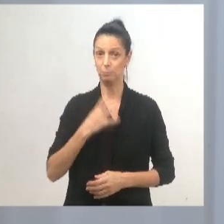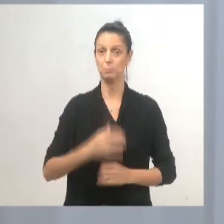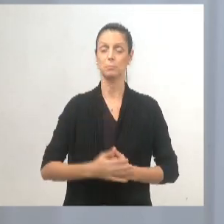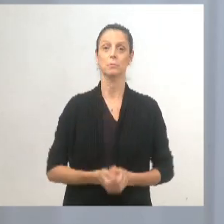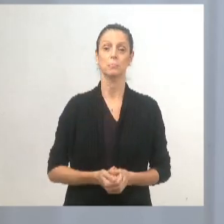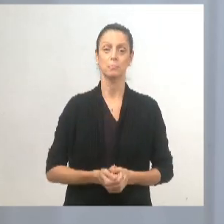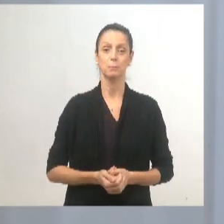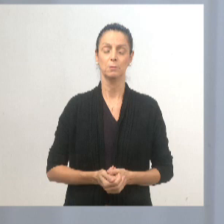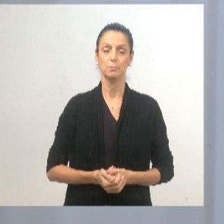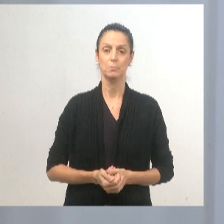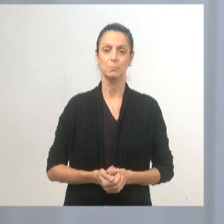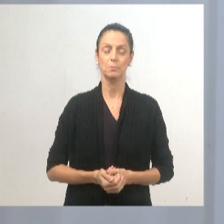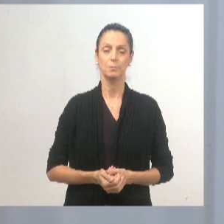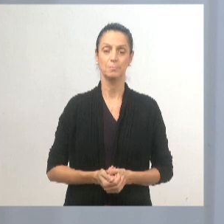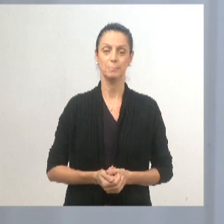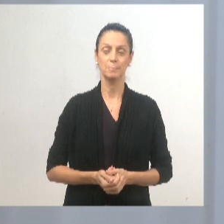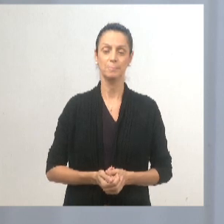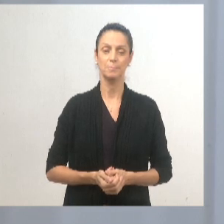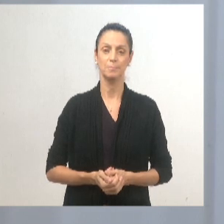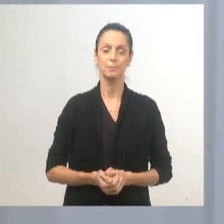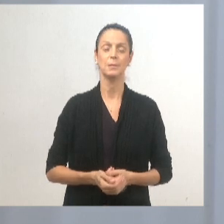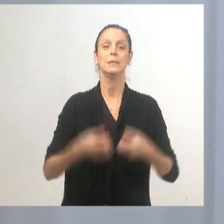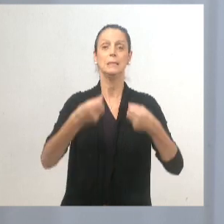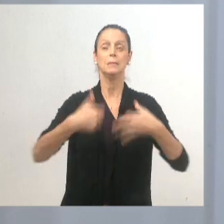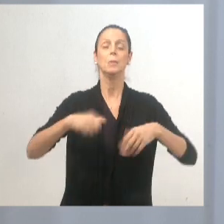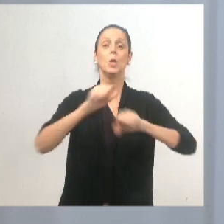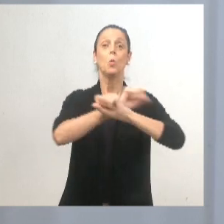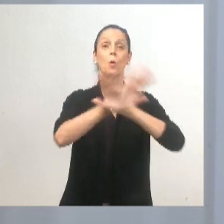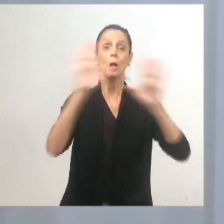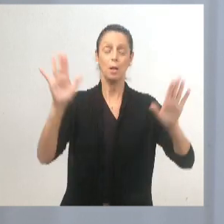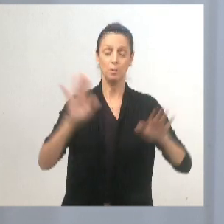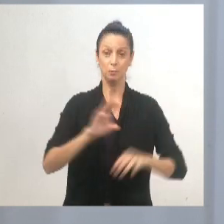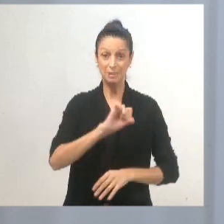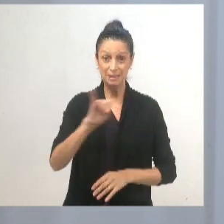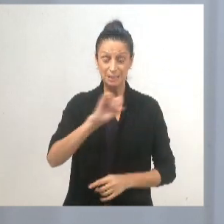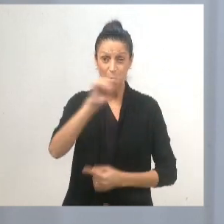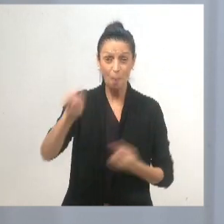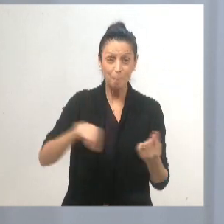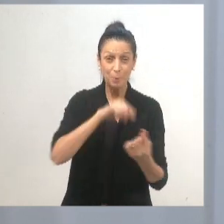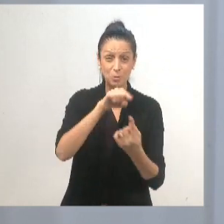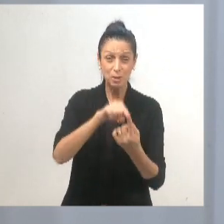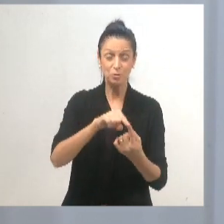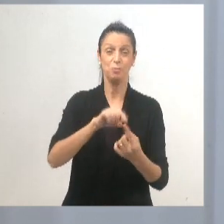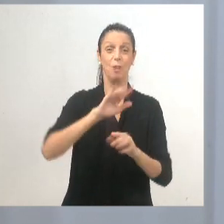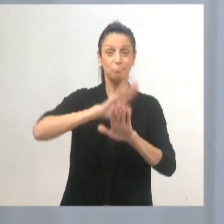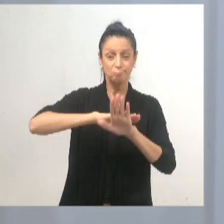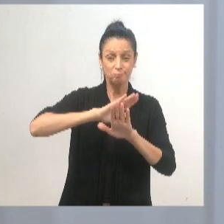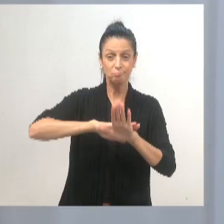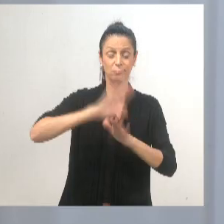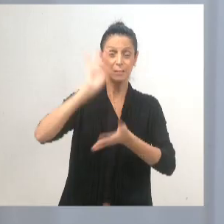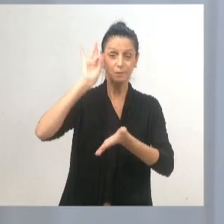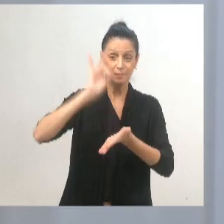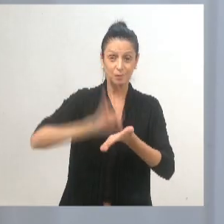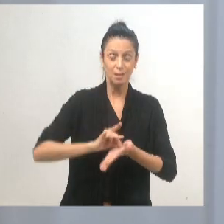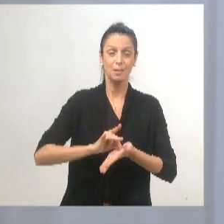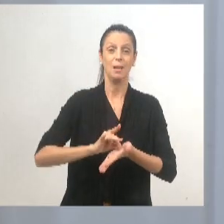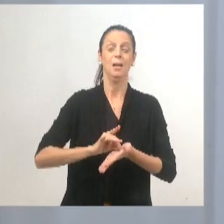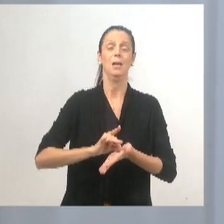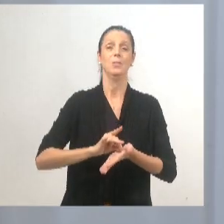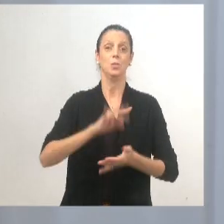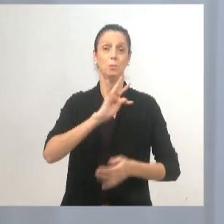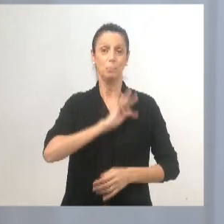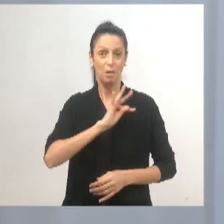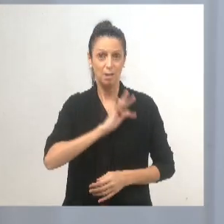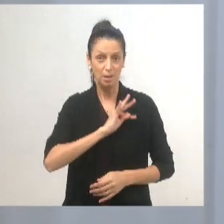E deixo mais uma vez claro, se o objetivo for apurar de forma técnica,